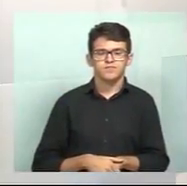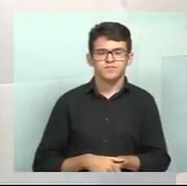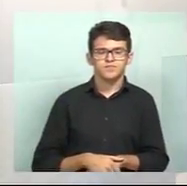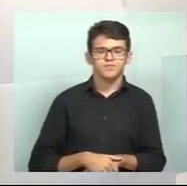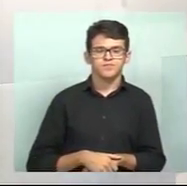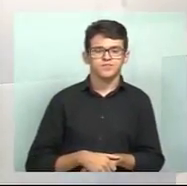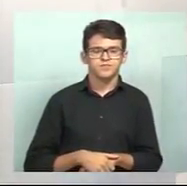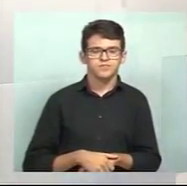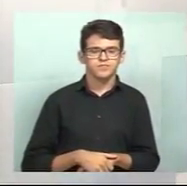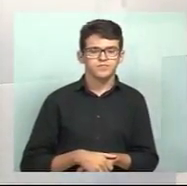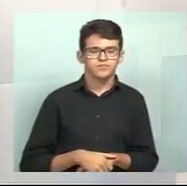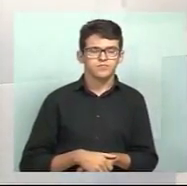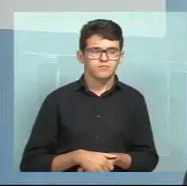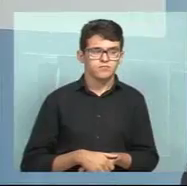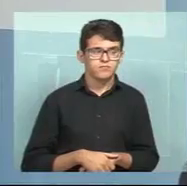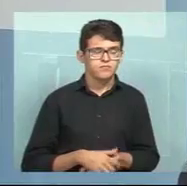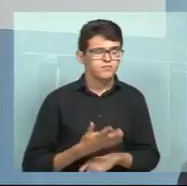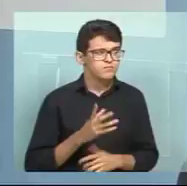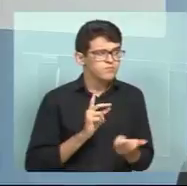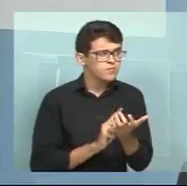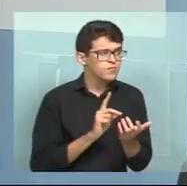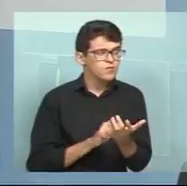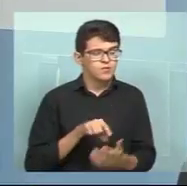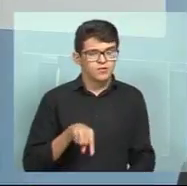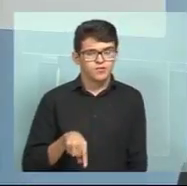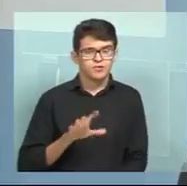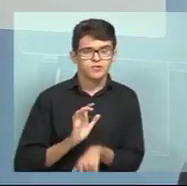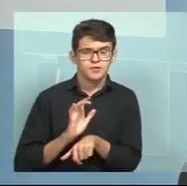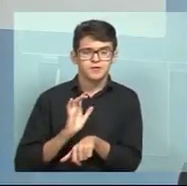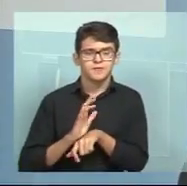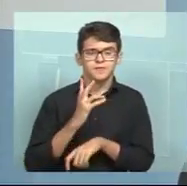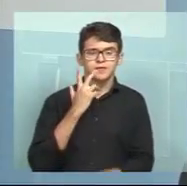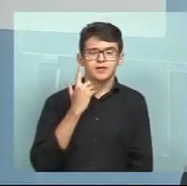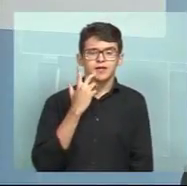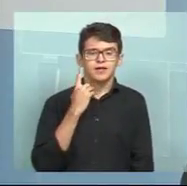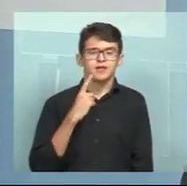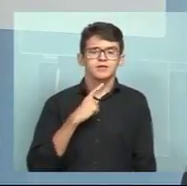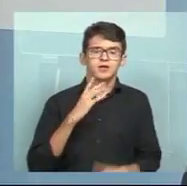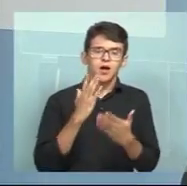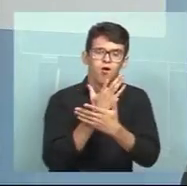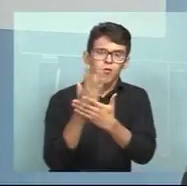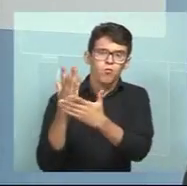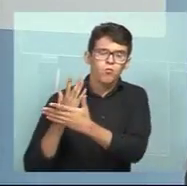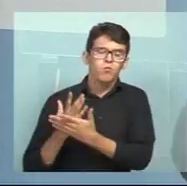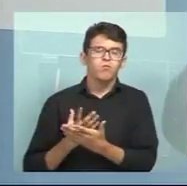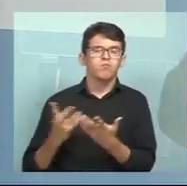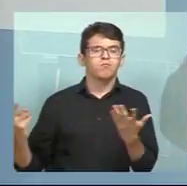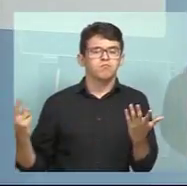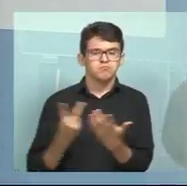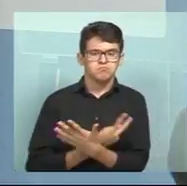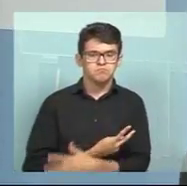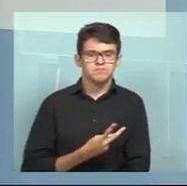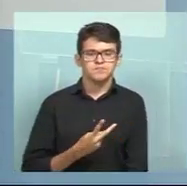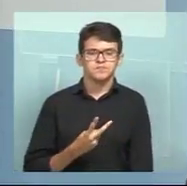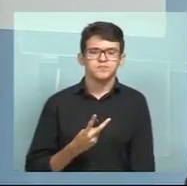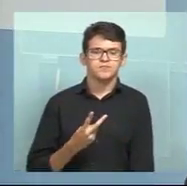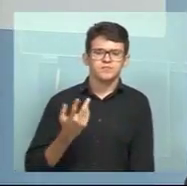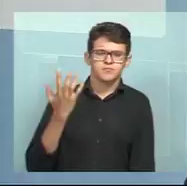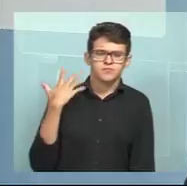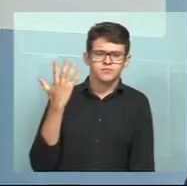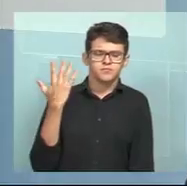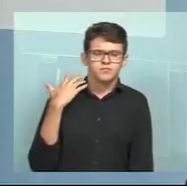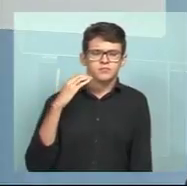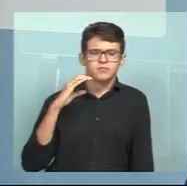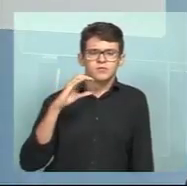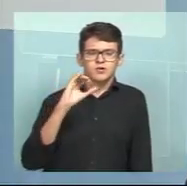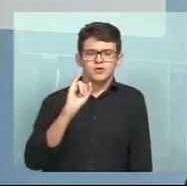gente também, aqui no Ceará, aconteceram algumas coisas interessantes. Há bem pouco tempo atrás, o ex-governador Cid